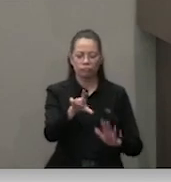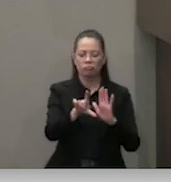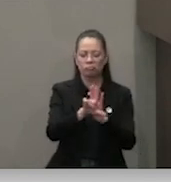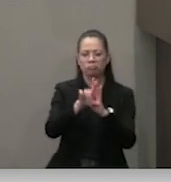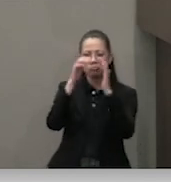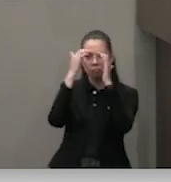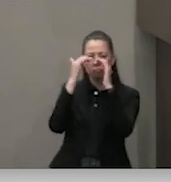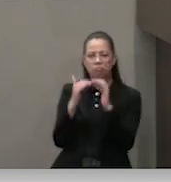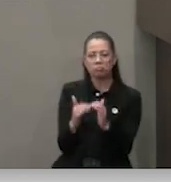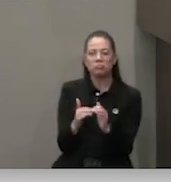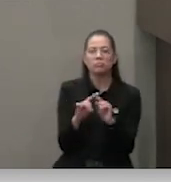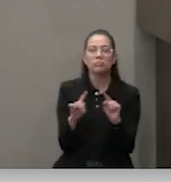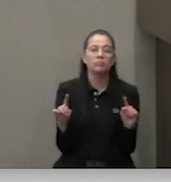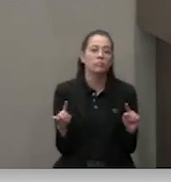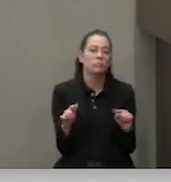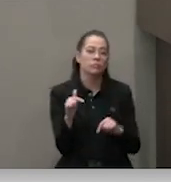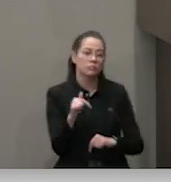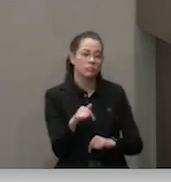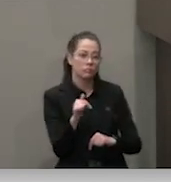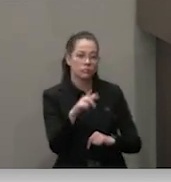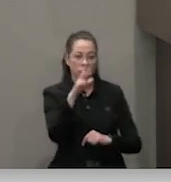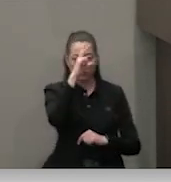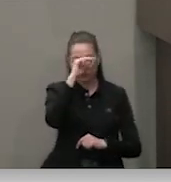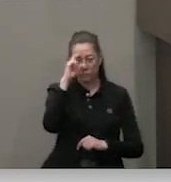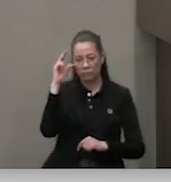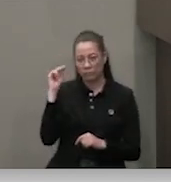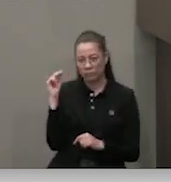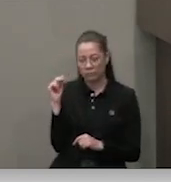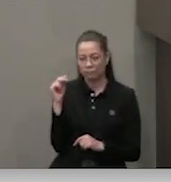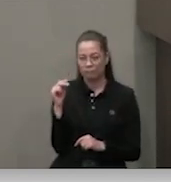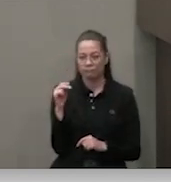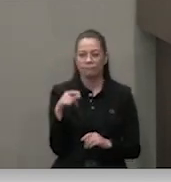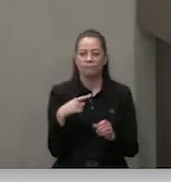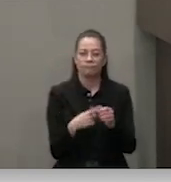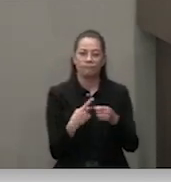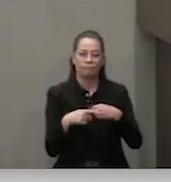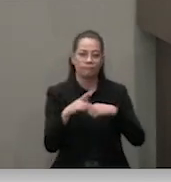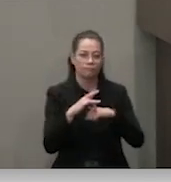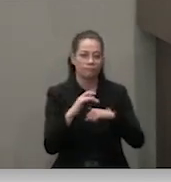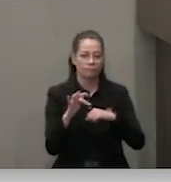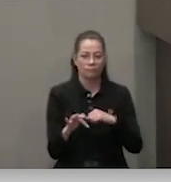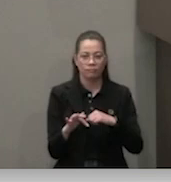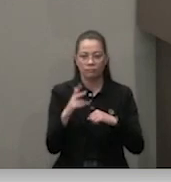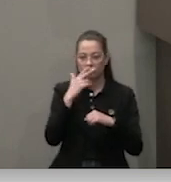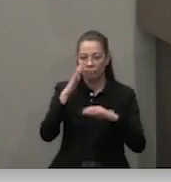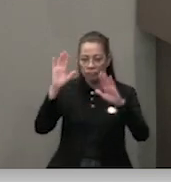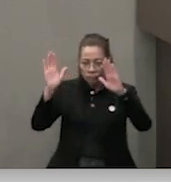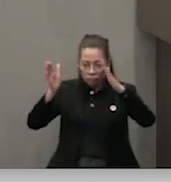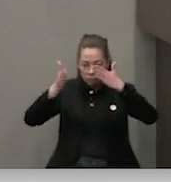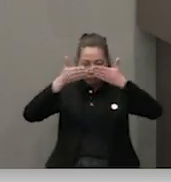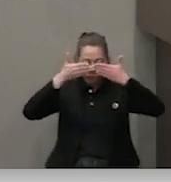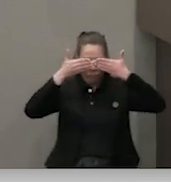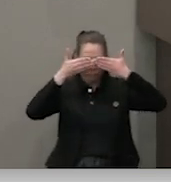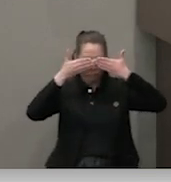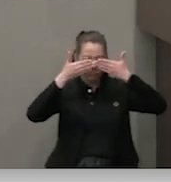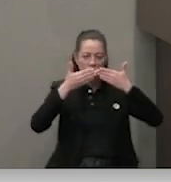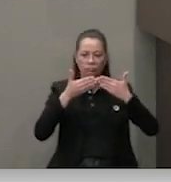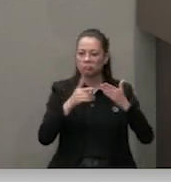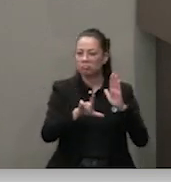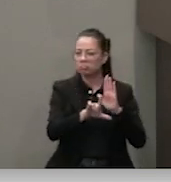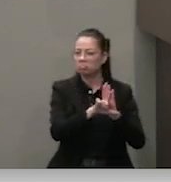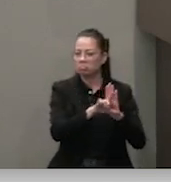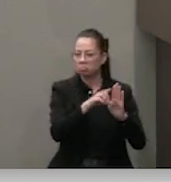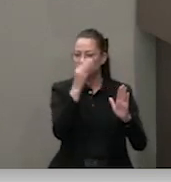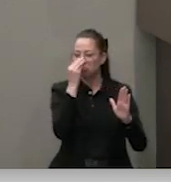cumprida mas quando é aqui no município pois bem fecha-se os olhos porque aí as leis não